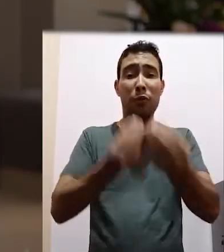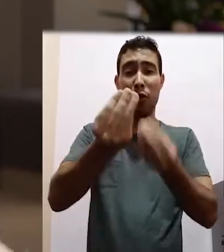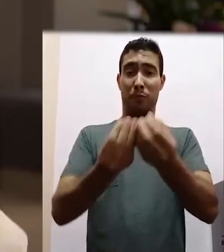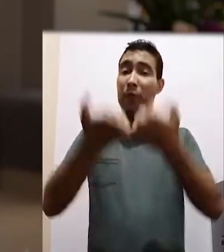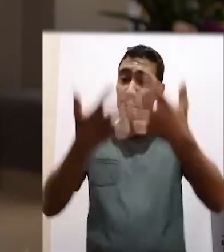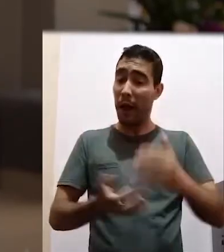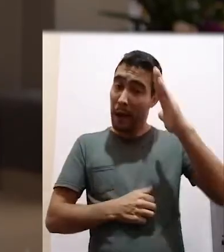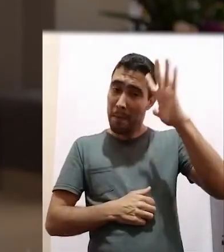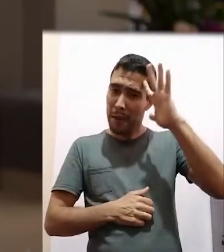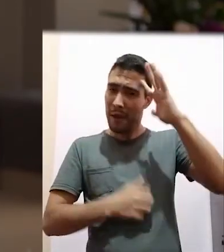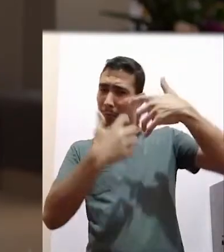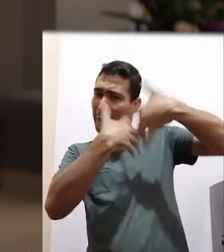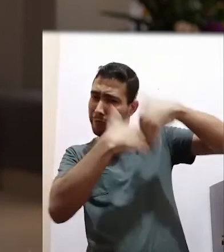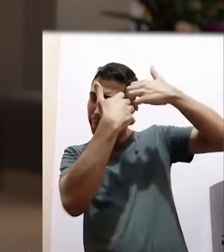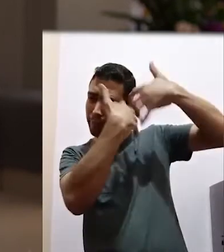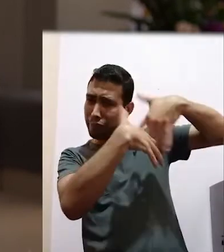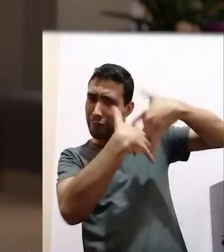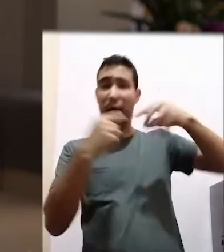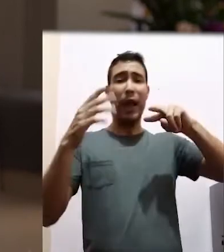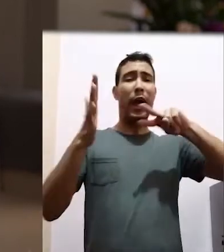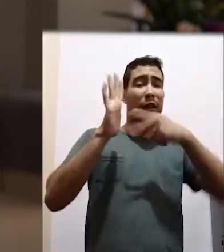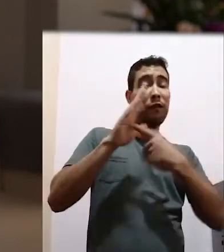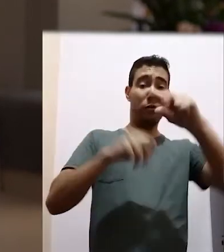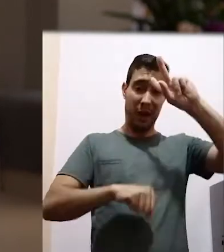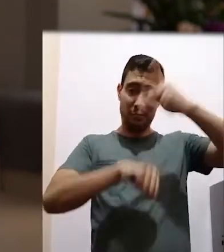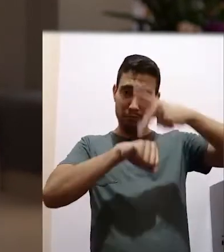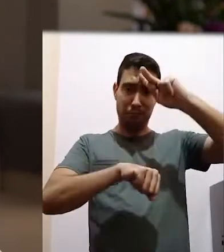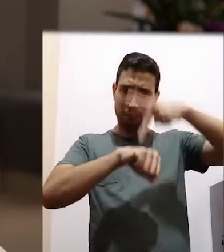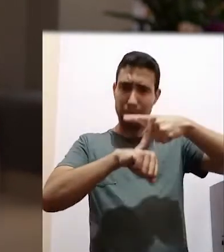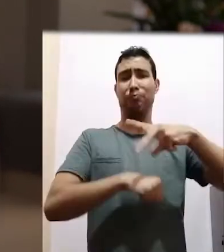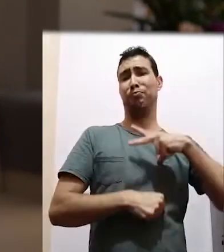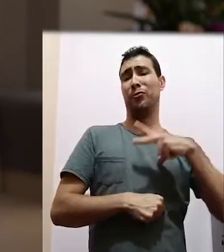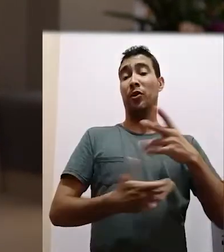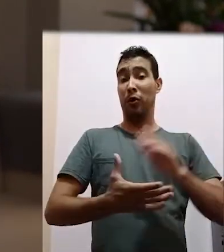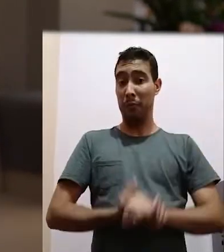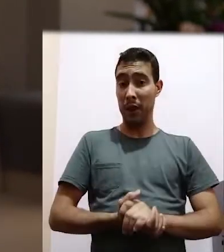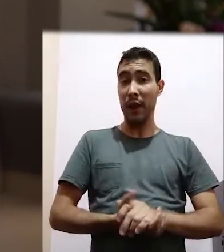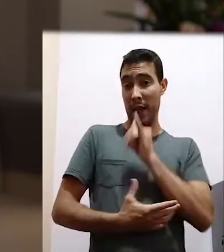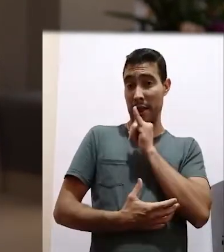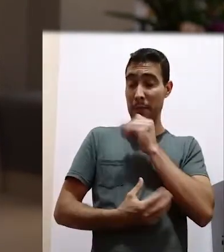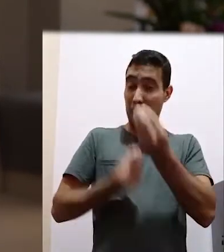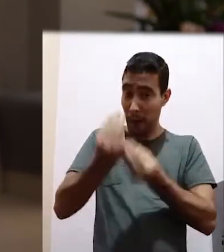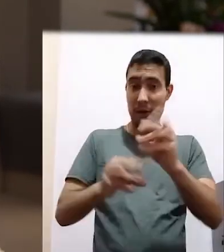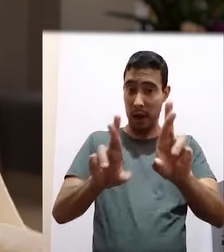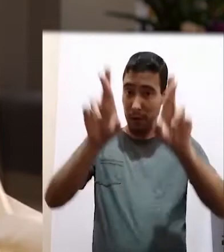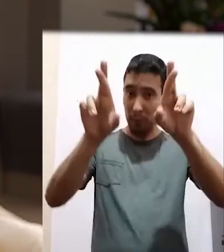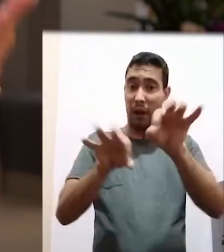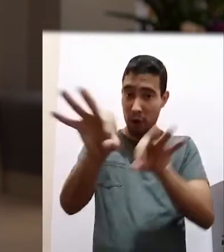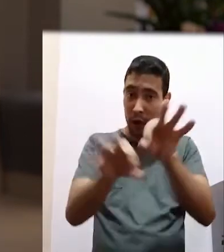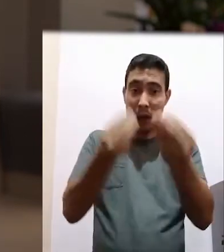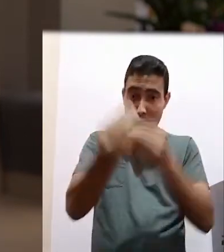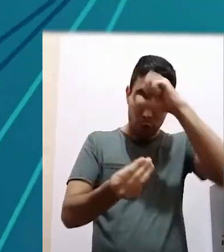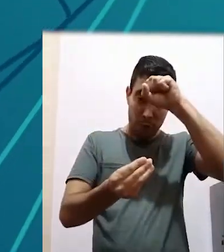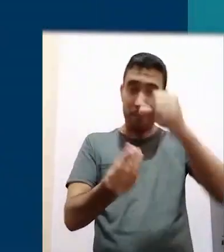Eu insisto sempre em dizer para vocês que pensamento crítico tem muito a ver com autonomia. Então vocês querem um teste melhor para isso do que organizar a forma